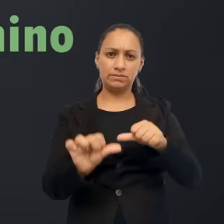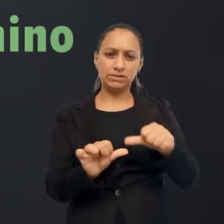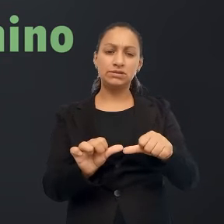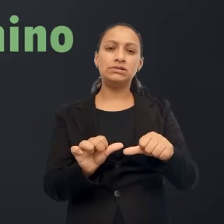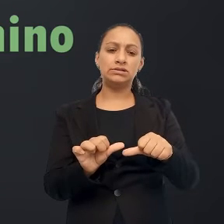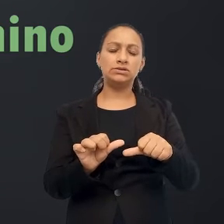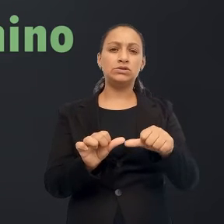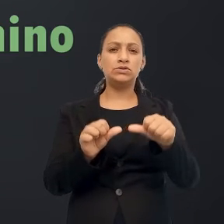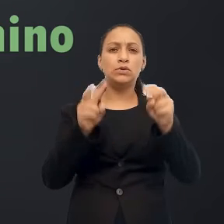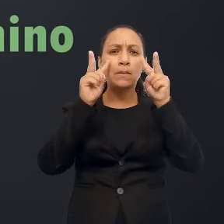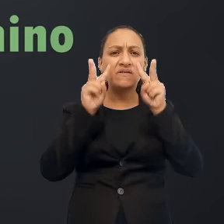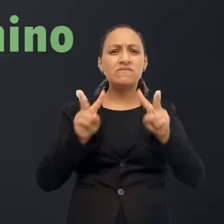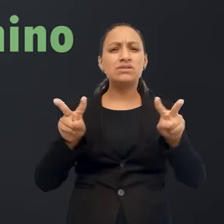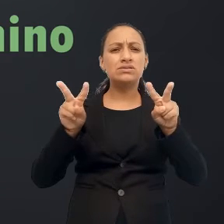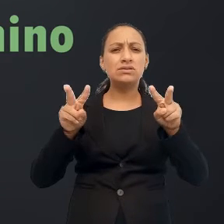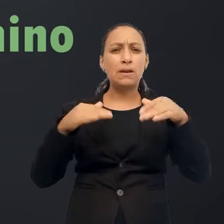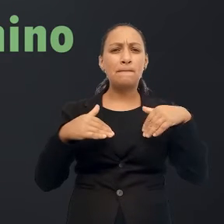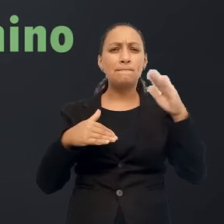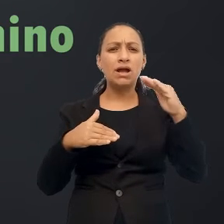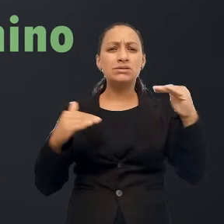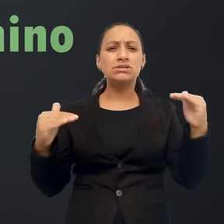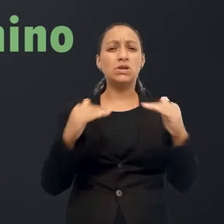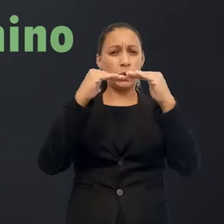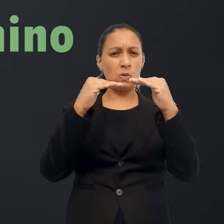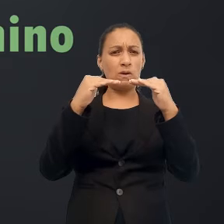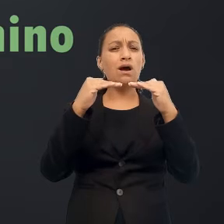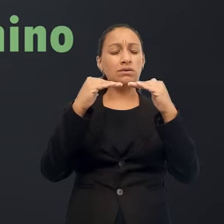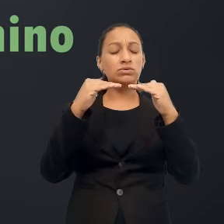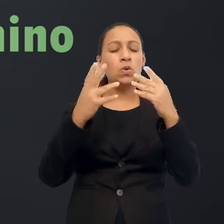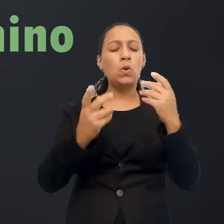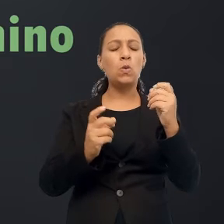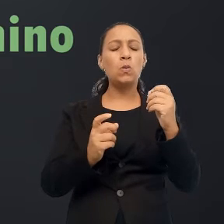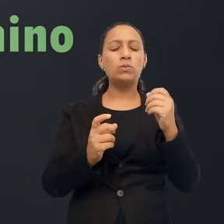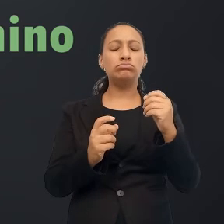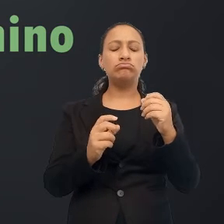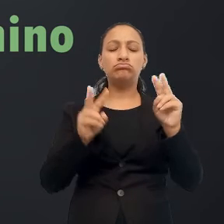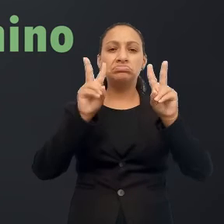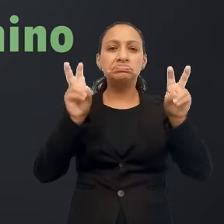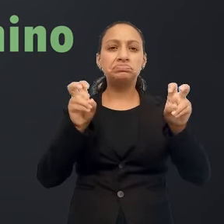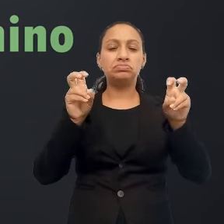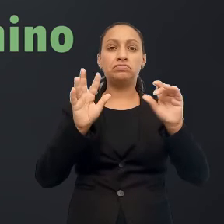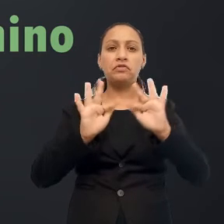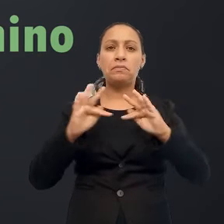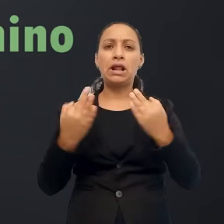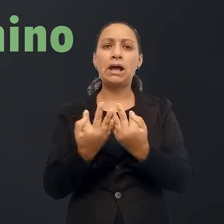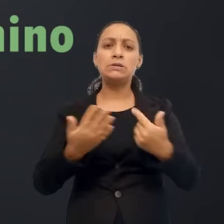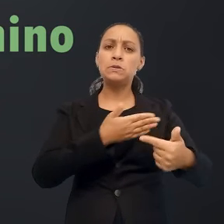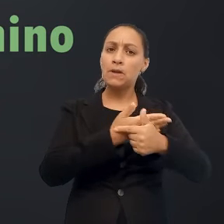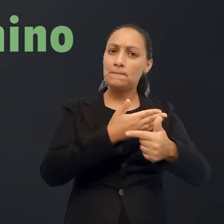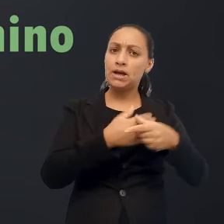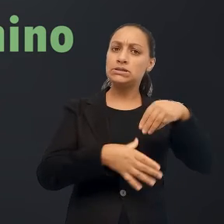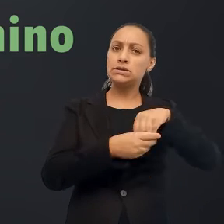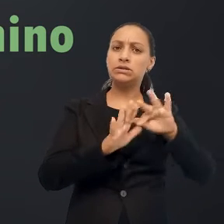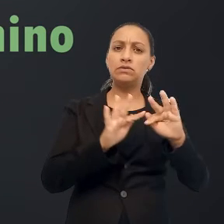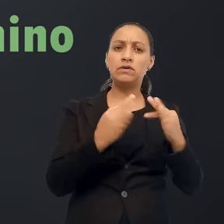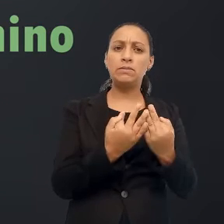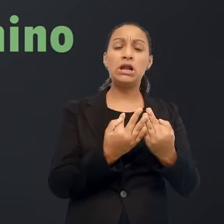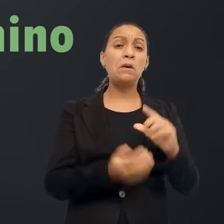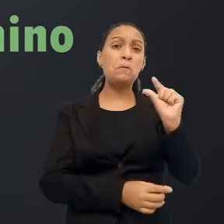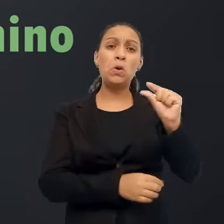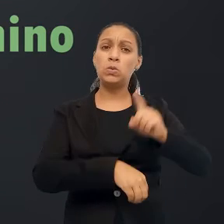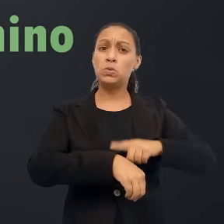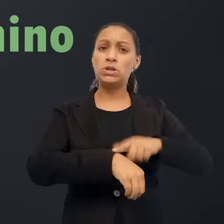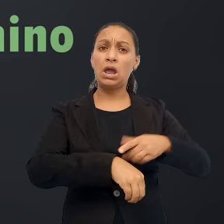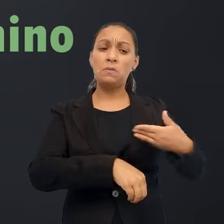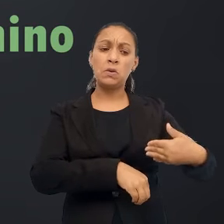uma visão mais igualitária em termos familiares, em termos de papéis familiares, de pouco tempo para cá, né?